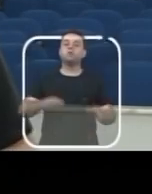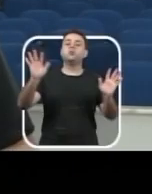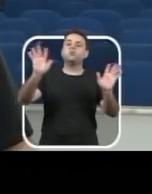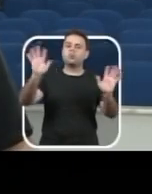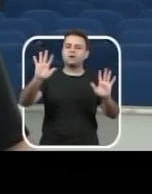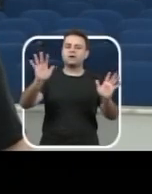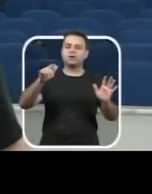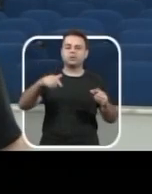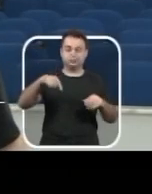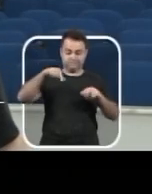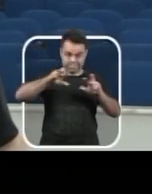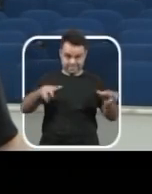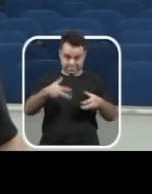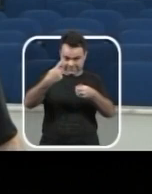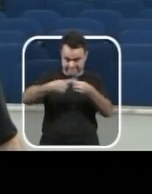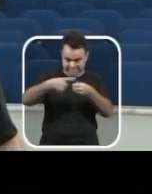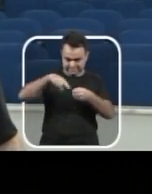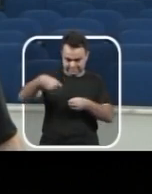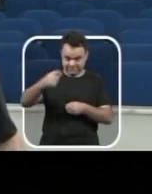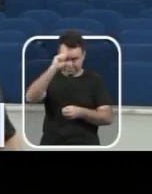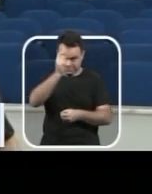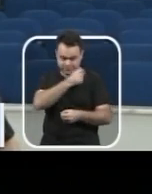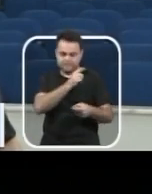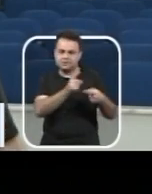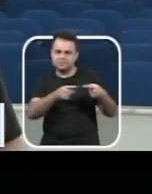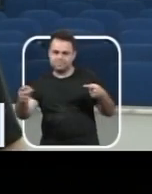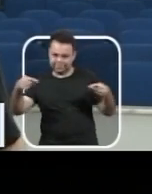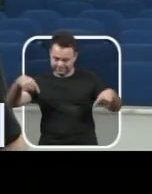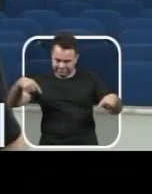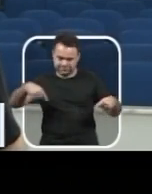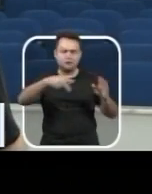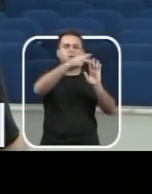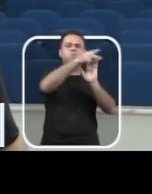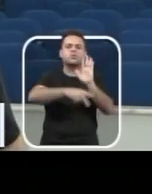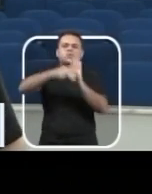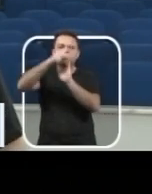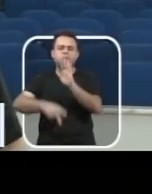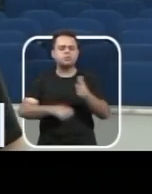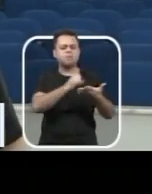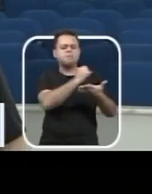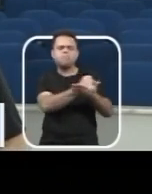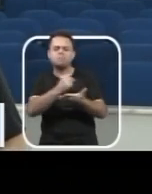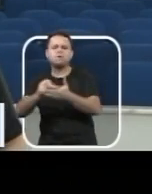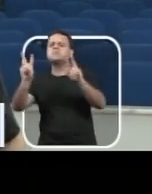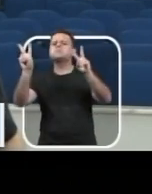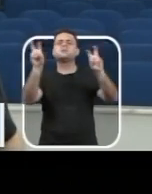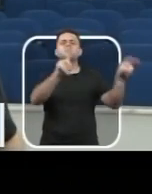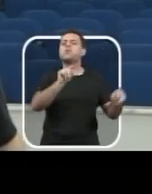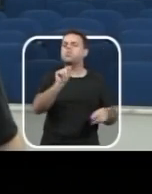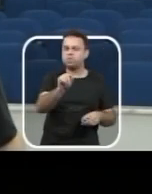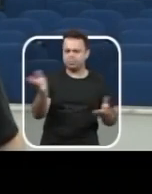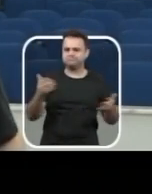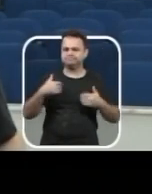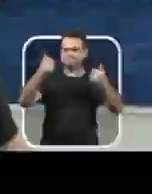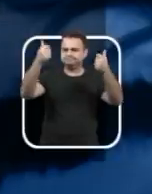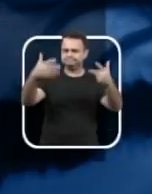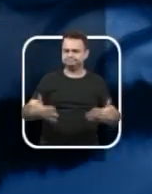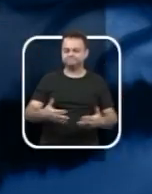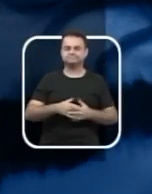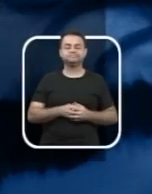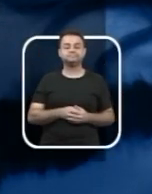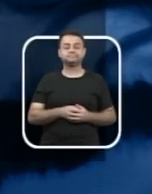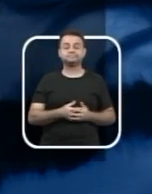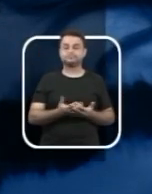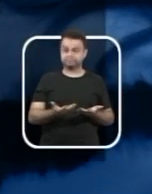Olá, eu falo agora sobre os projetos que foram protocolados aqui na Câmara Municipal de São José do Rio Preto na última semana.